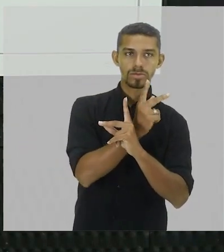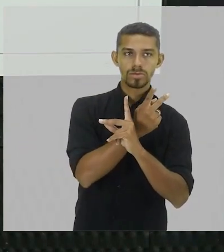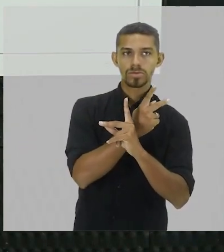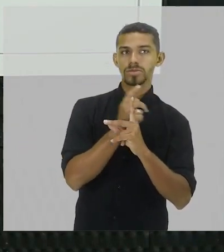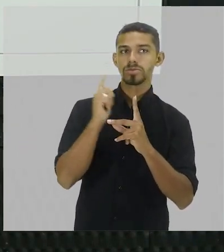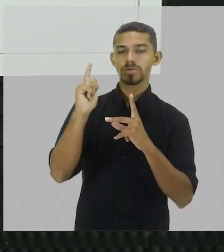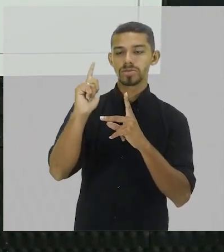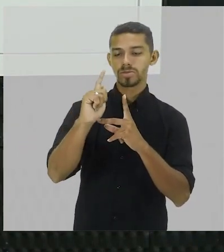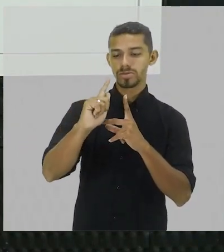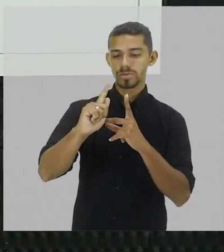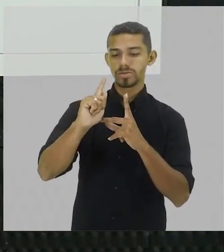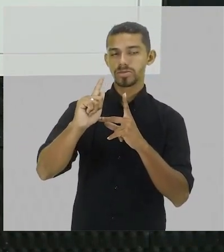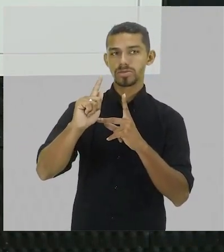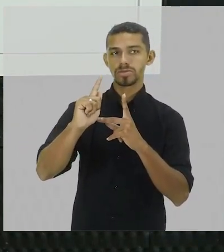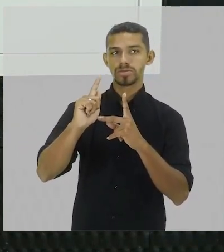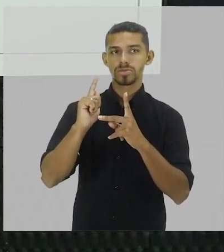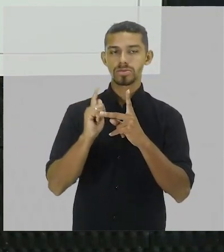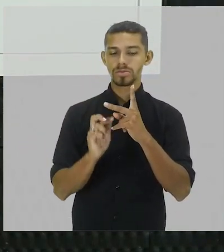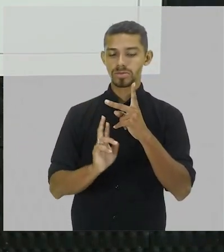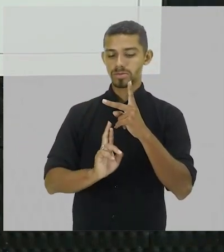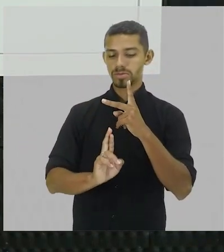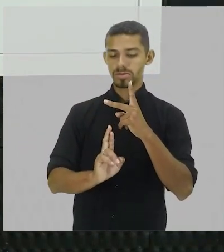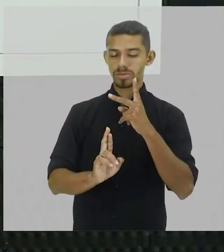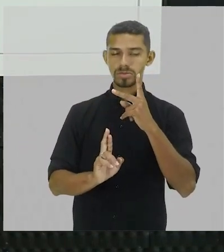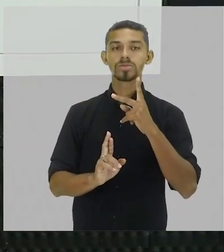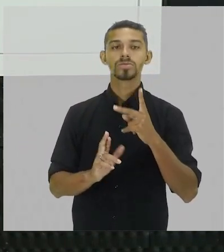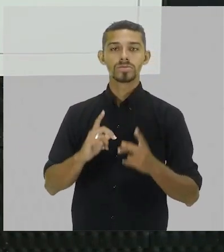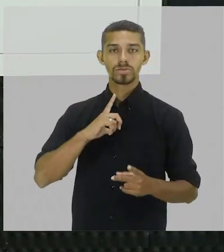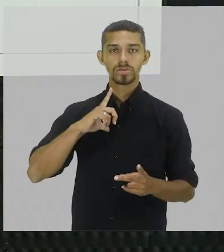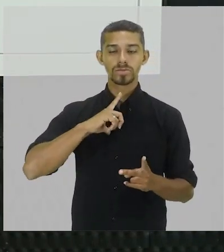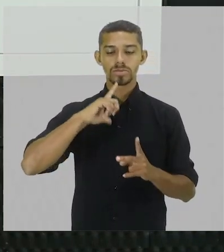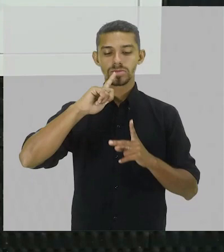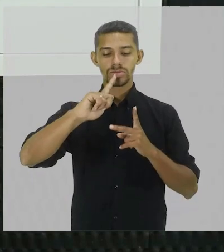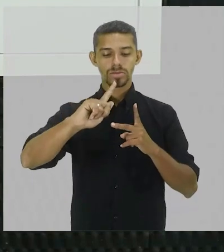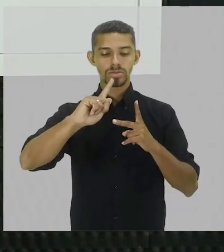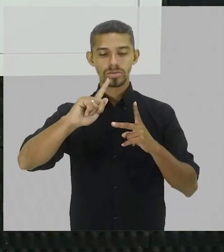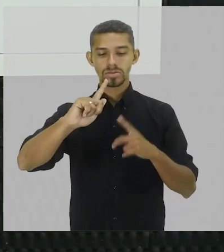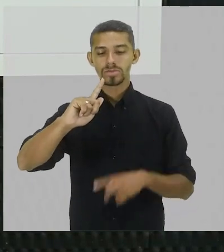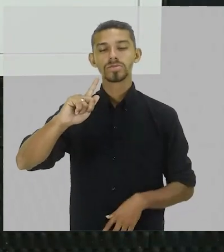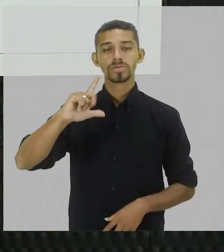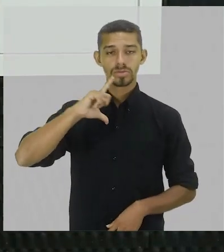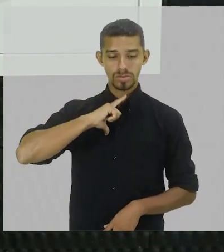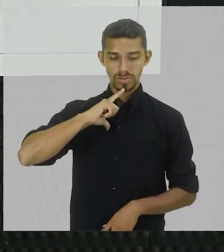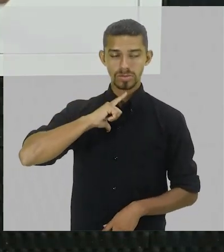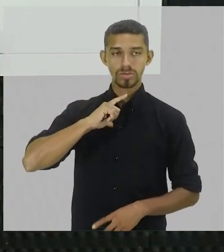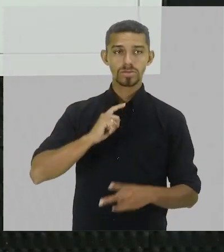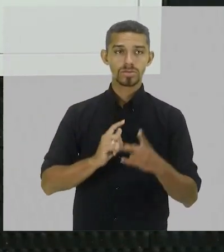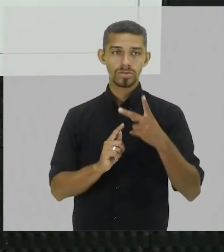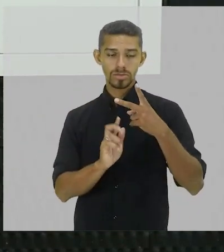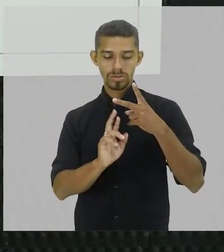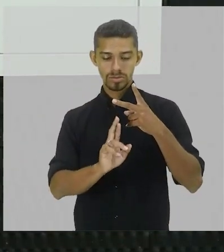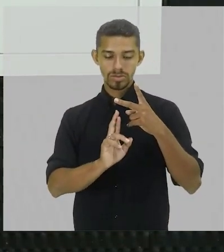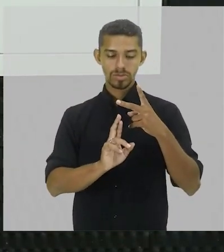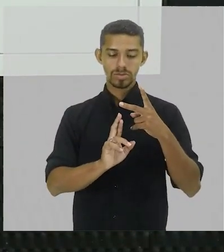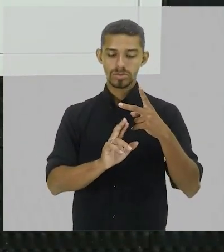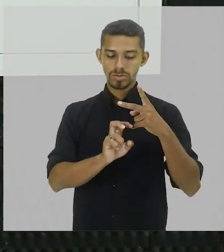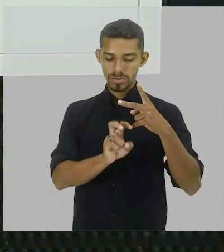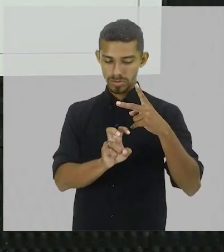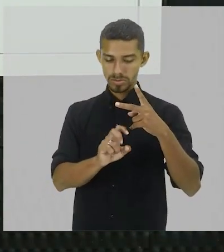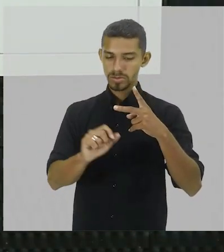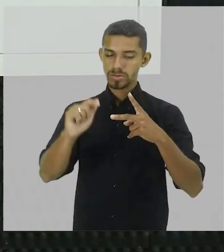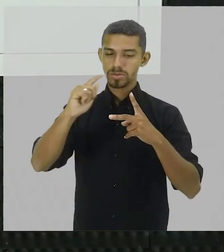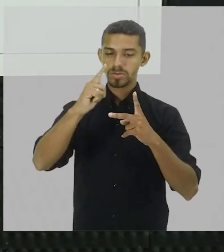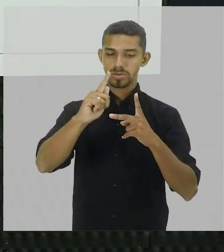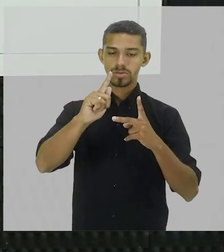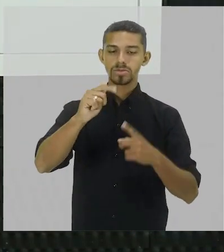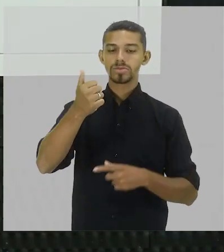na questão, ele te deu a geratriz e te deu o raio. Diz que a geratriz é 13 e o raio é 5. Então